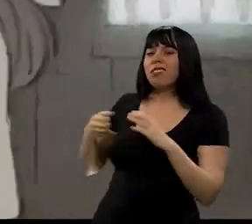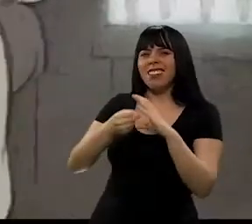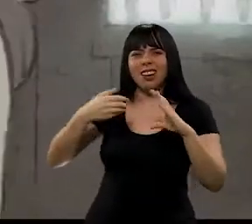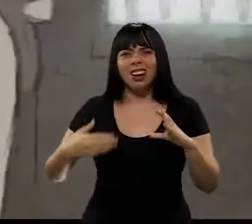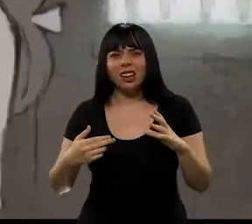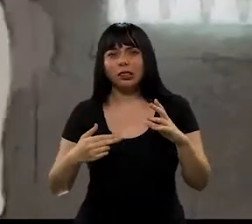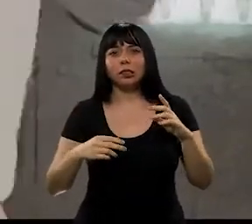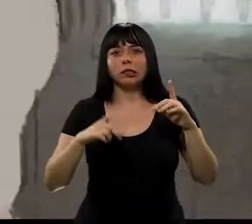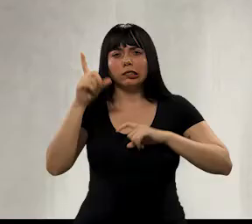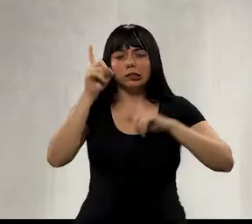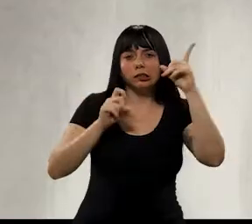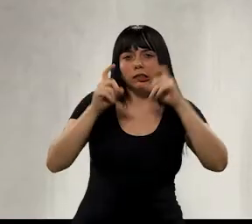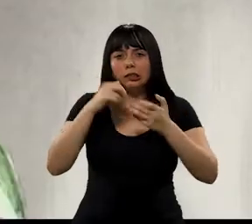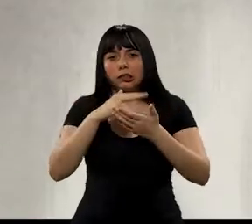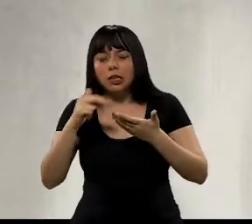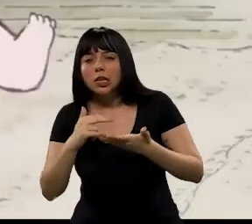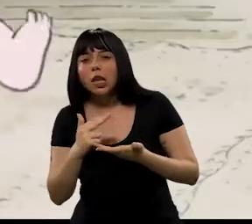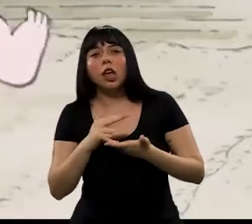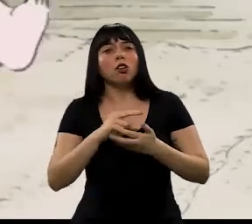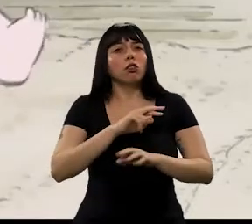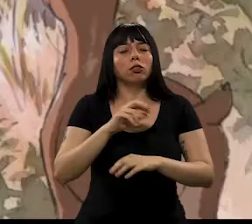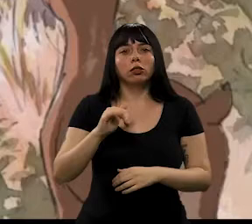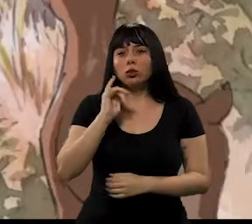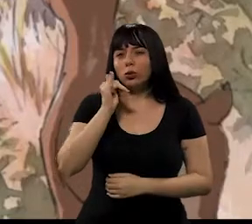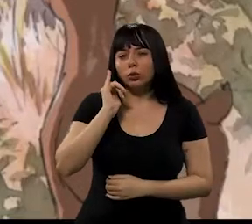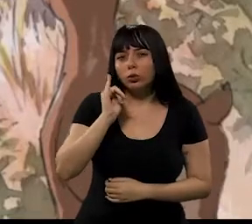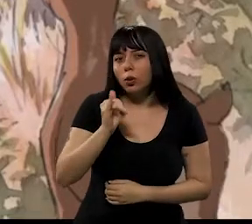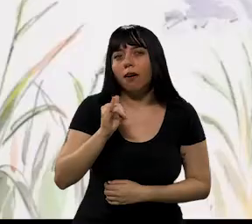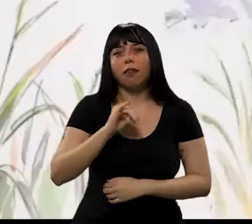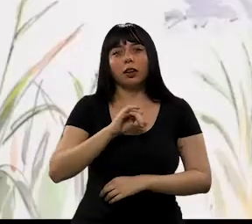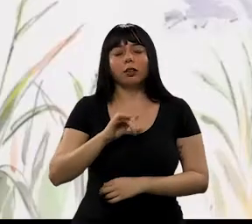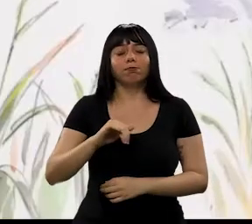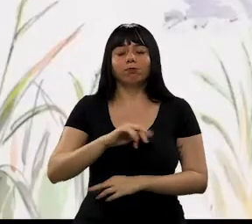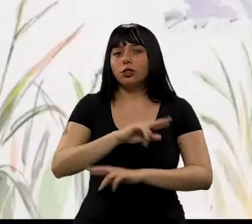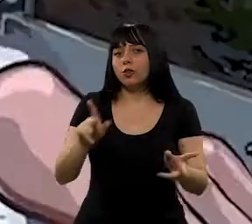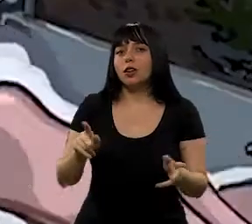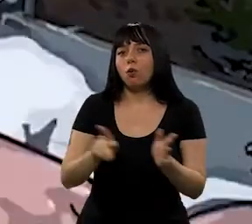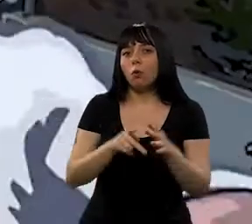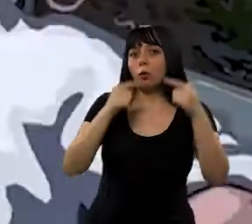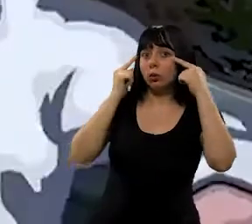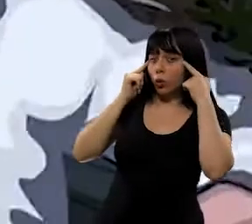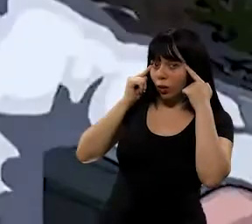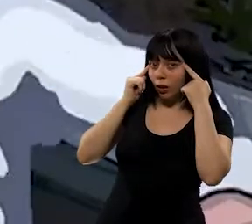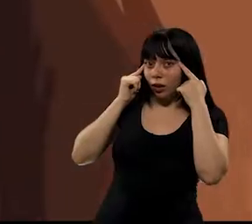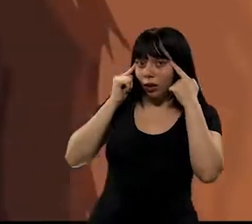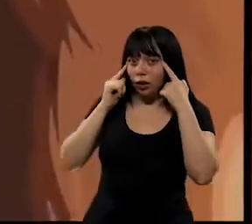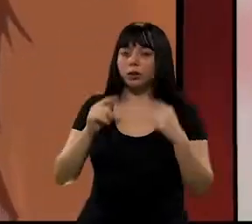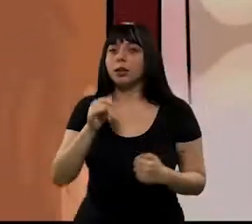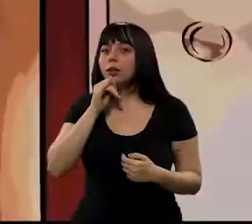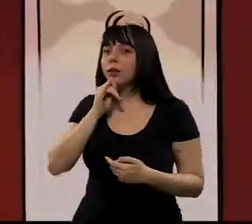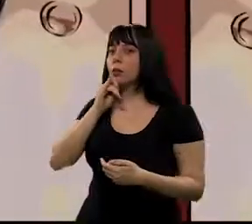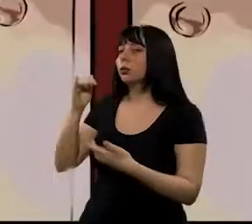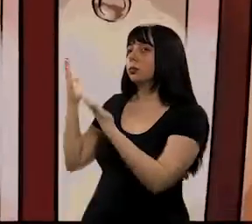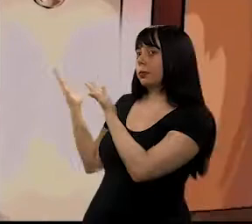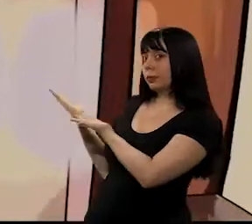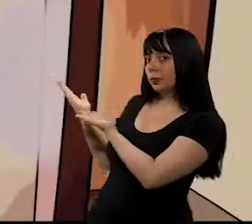de traço, de movimento e a dinâmica de narrativa como marcas fortíssimas da animação oriental. Waking Life, de 2001, e O Homem Duplo,